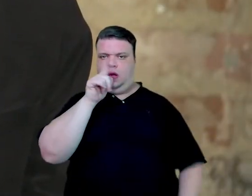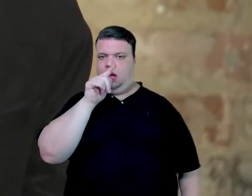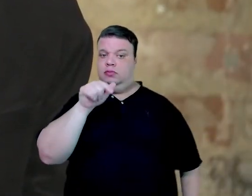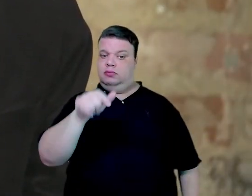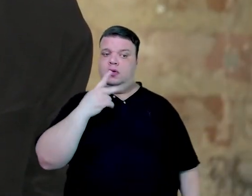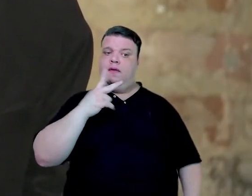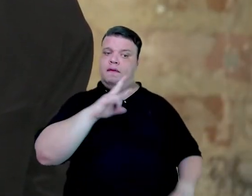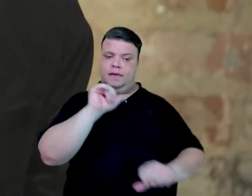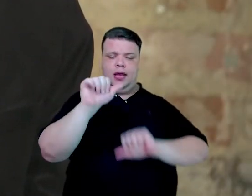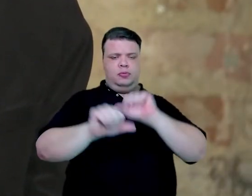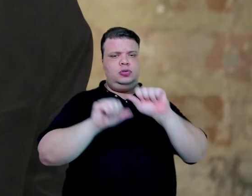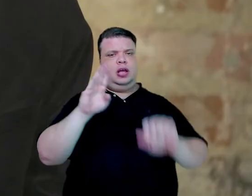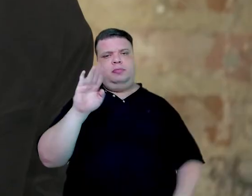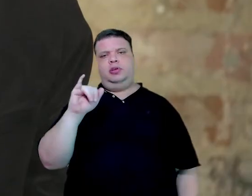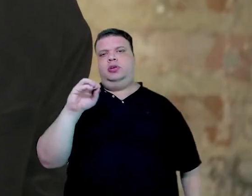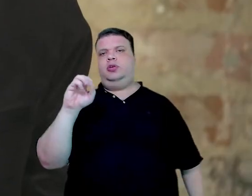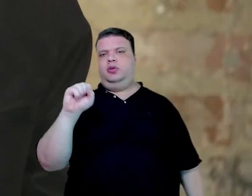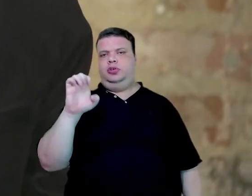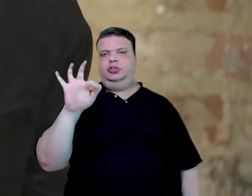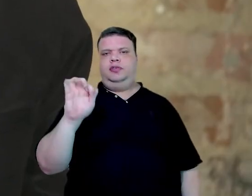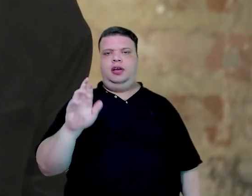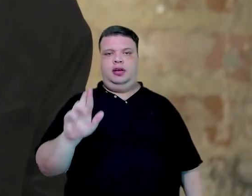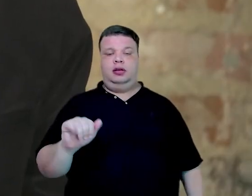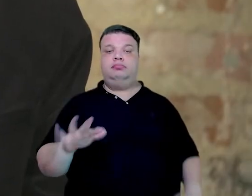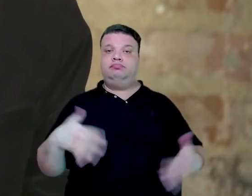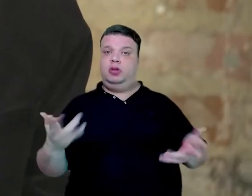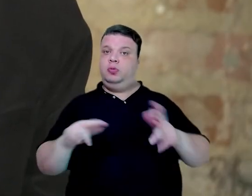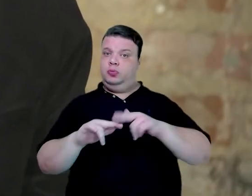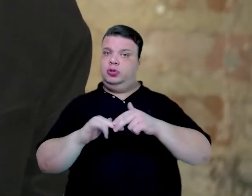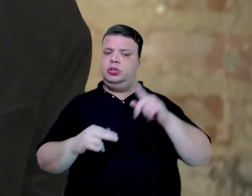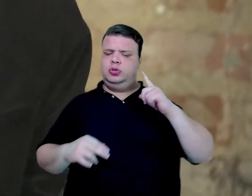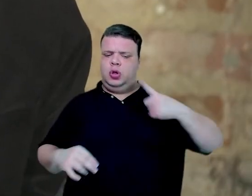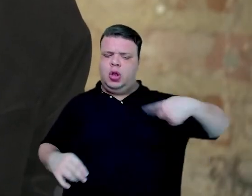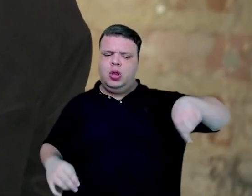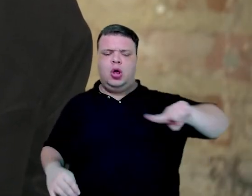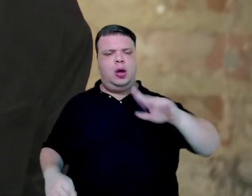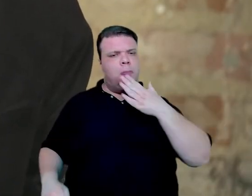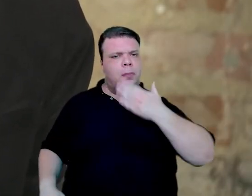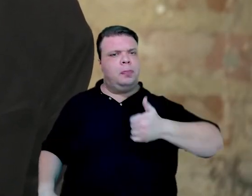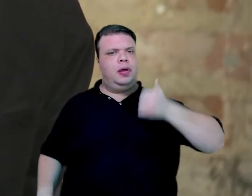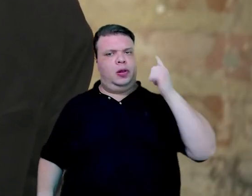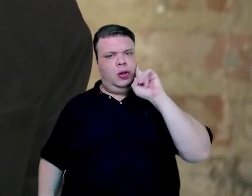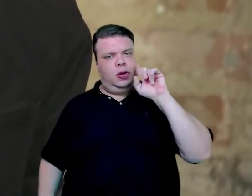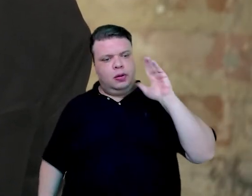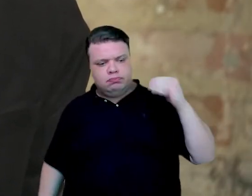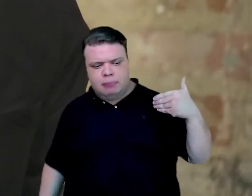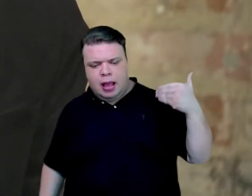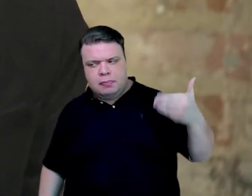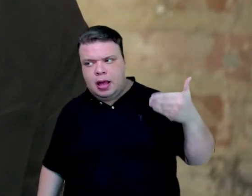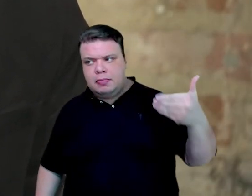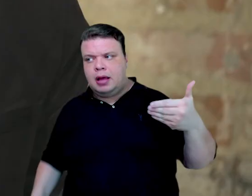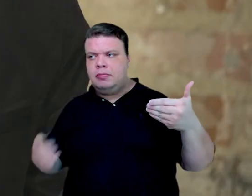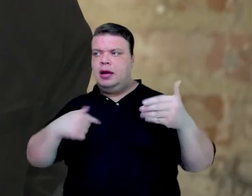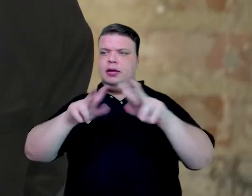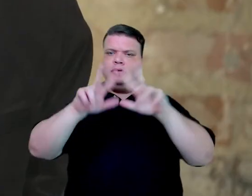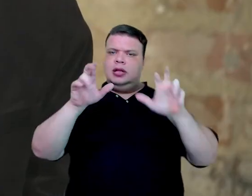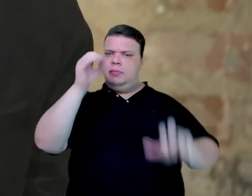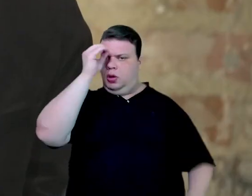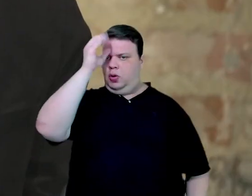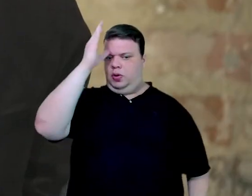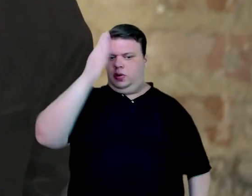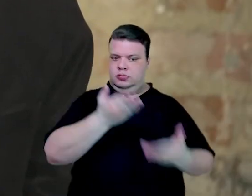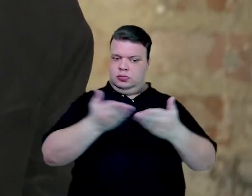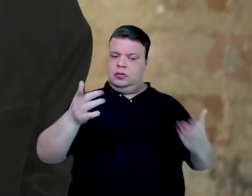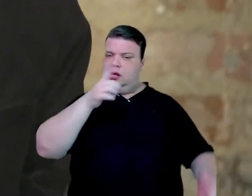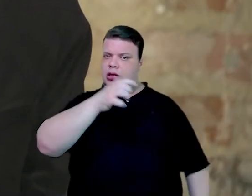vez mais melhorar essa questão do conhecimento do oceano, interagindo com a atmosfera e também